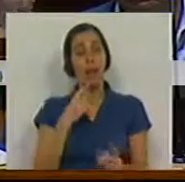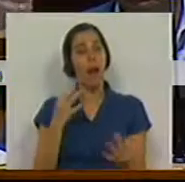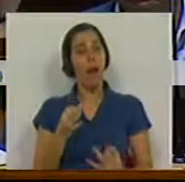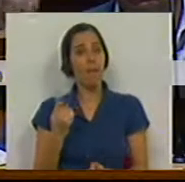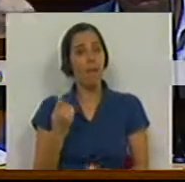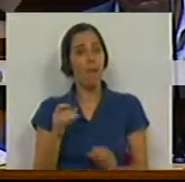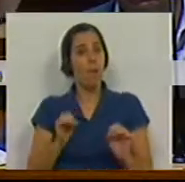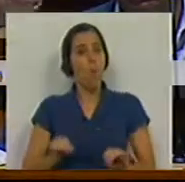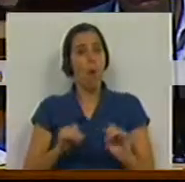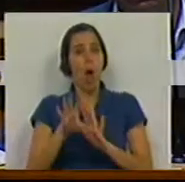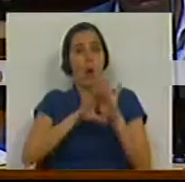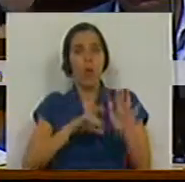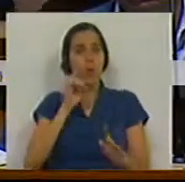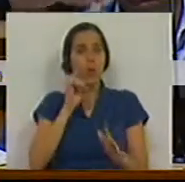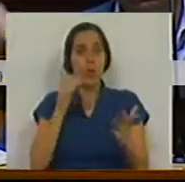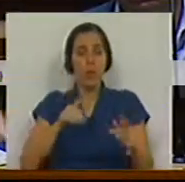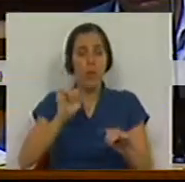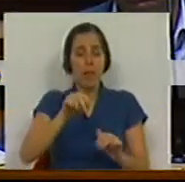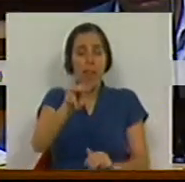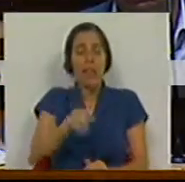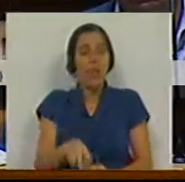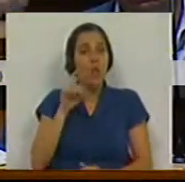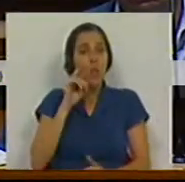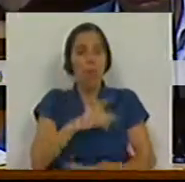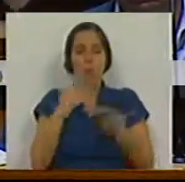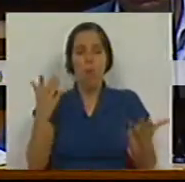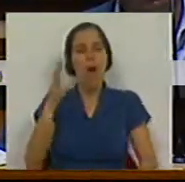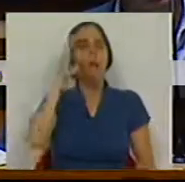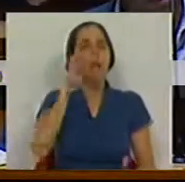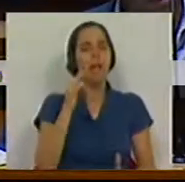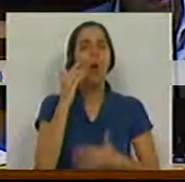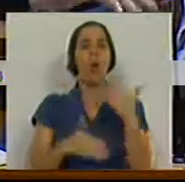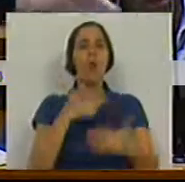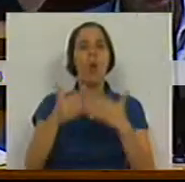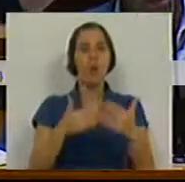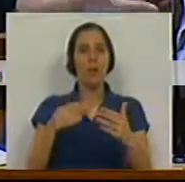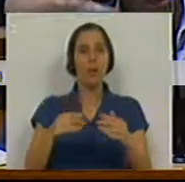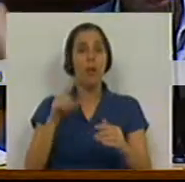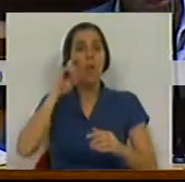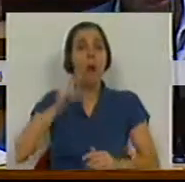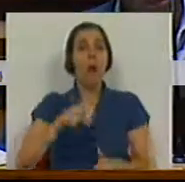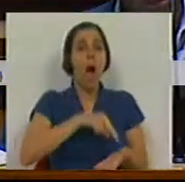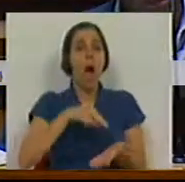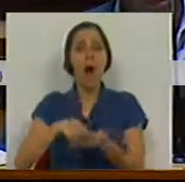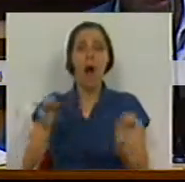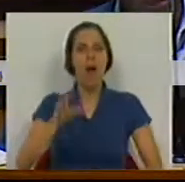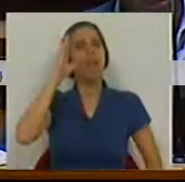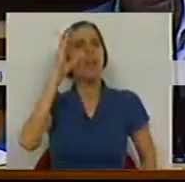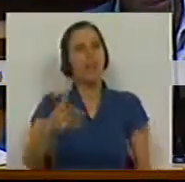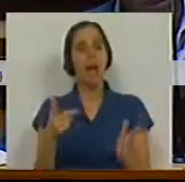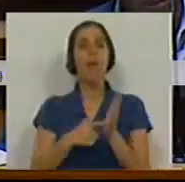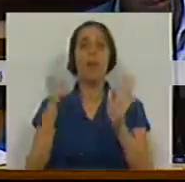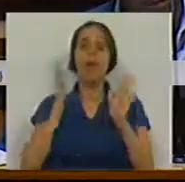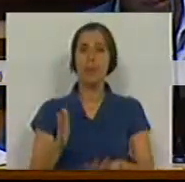haver falta de condições de segurança em inúmeros troços desta linha, porque sabe que continua a haver passagens de nível sem guarda, porque sabe que é